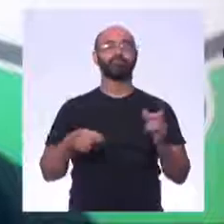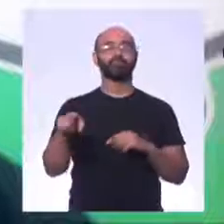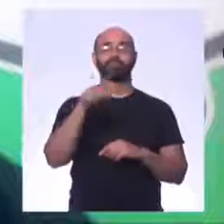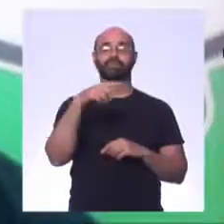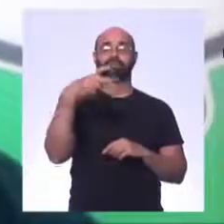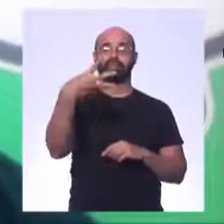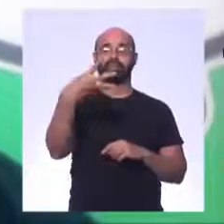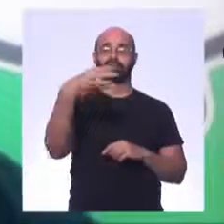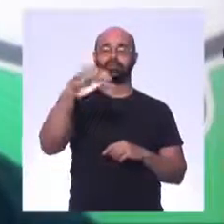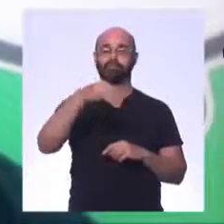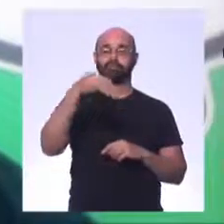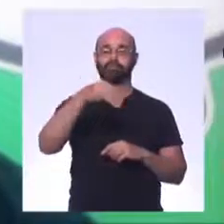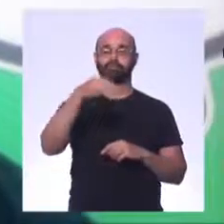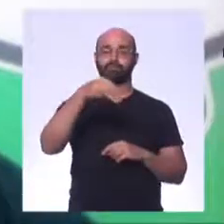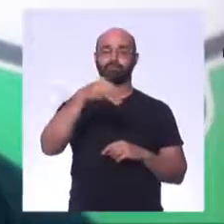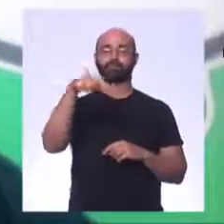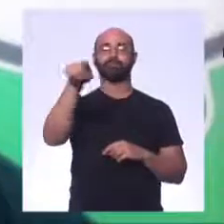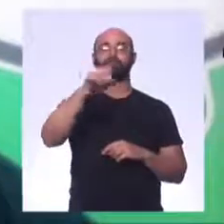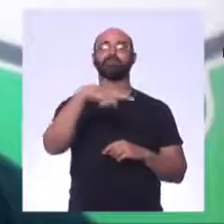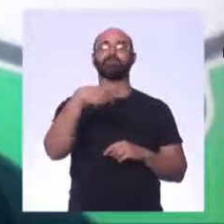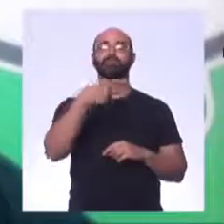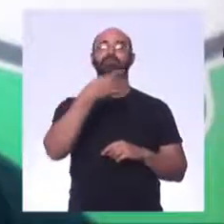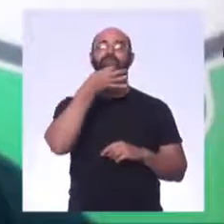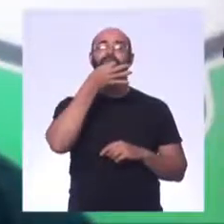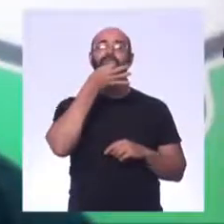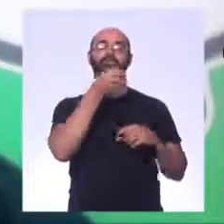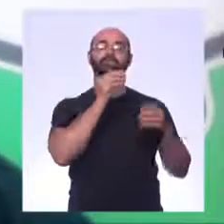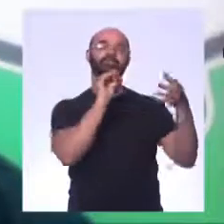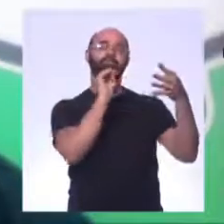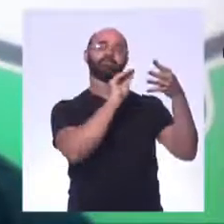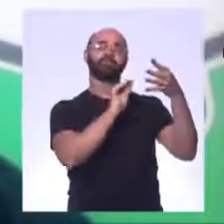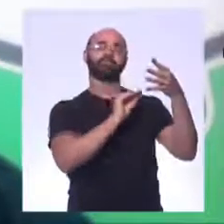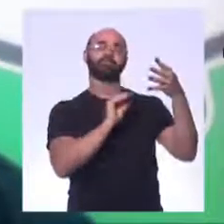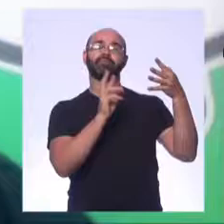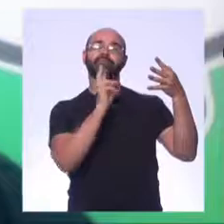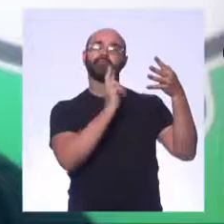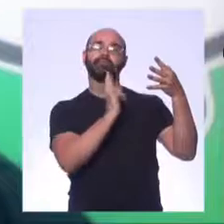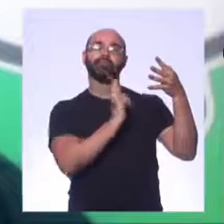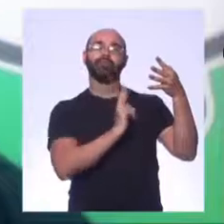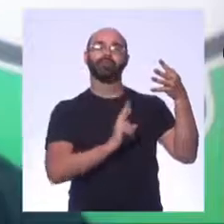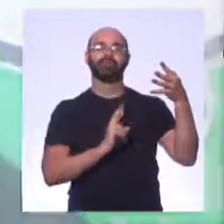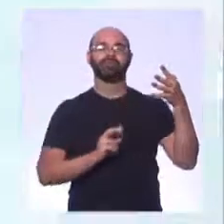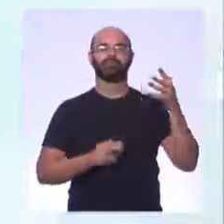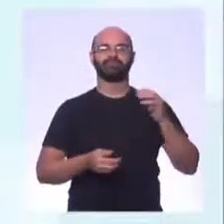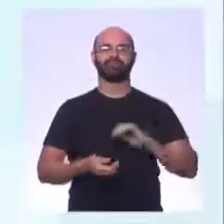minutinhos para a sua colaboração aí no chat. Vamos lá.